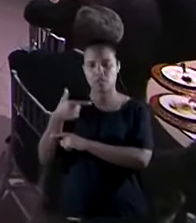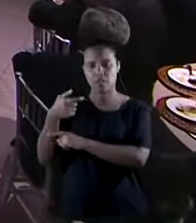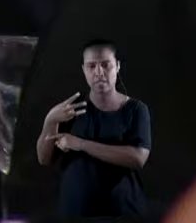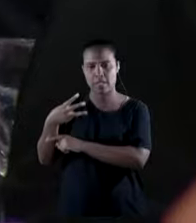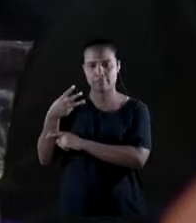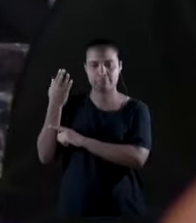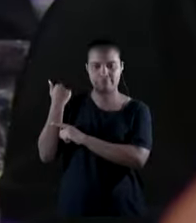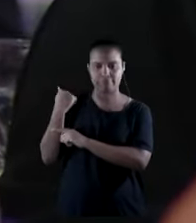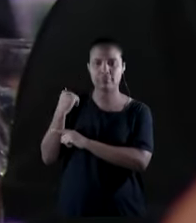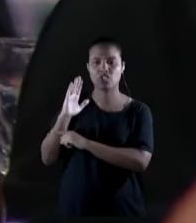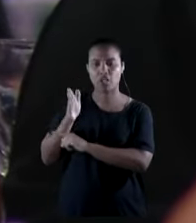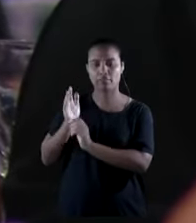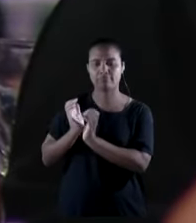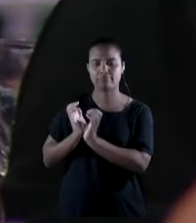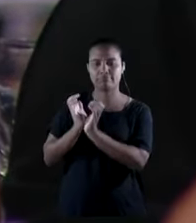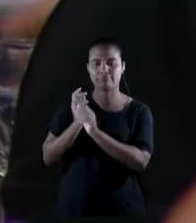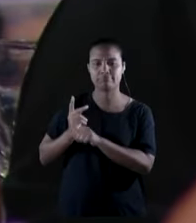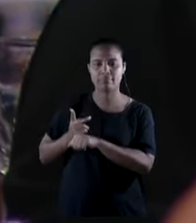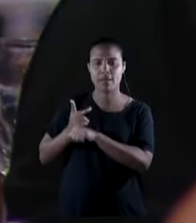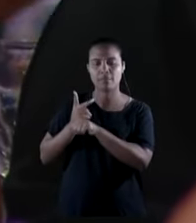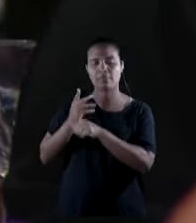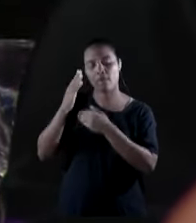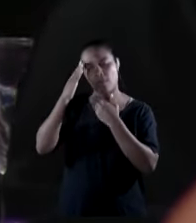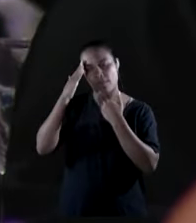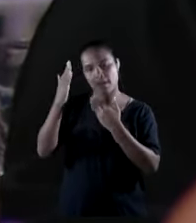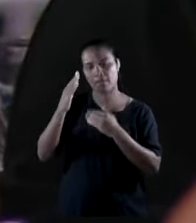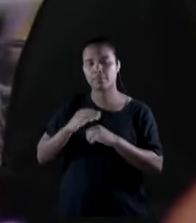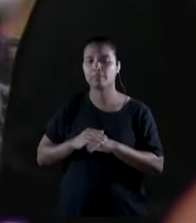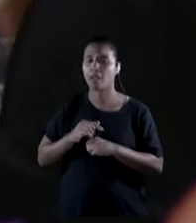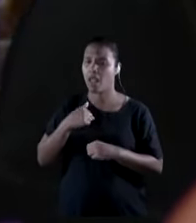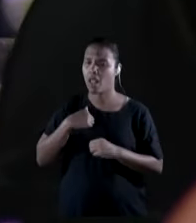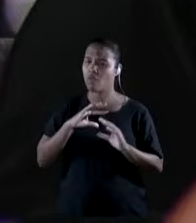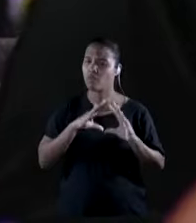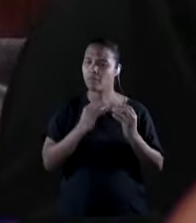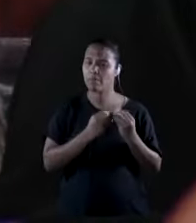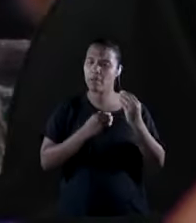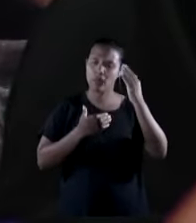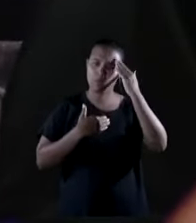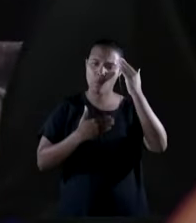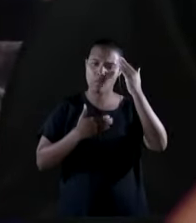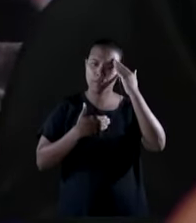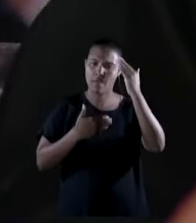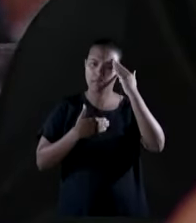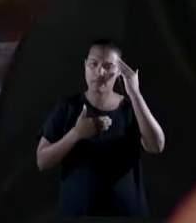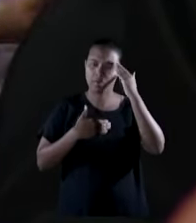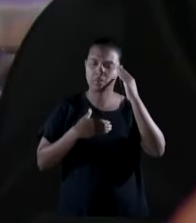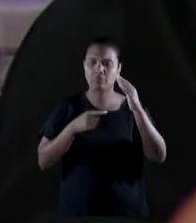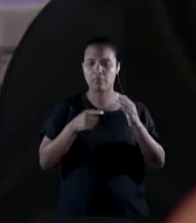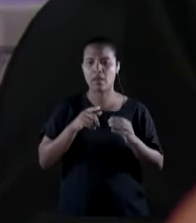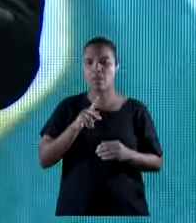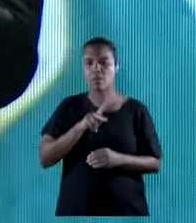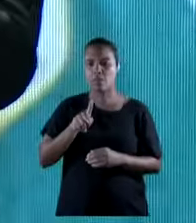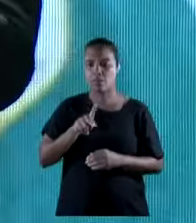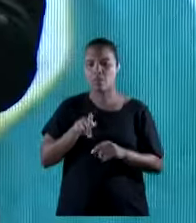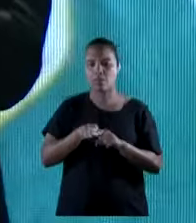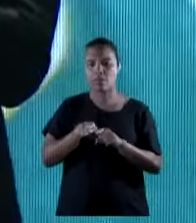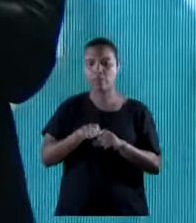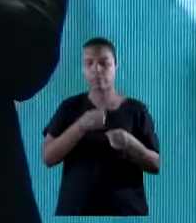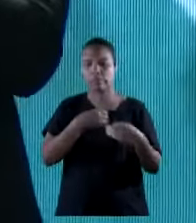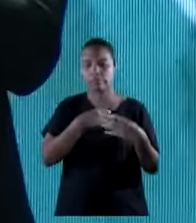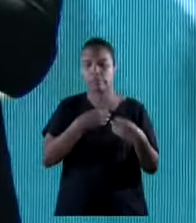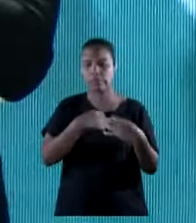muito grato também pela minha família, porque eles sempre estiveram comigo. Pelo professor, pela Leila, por todo o